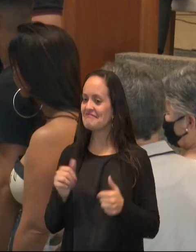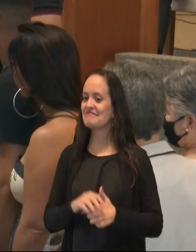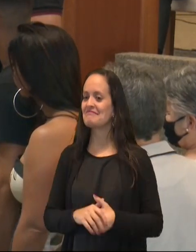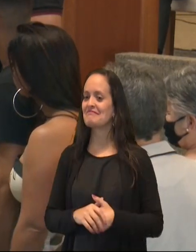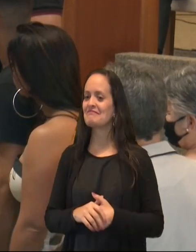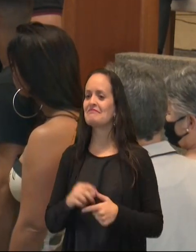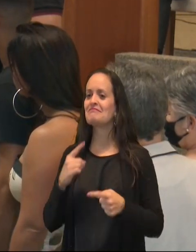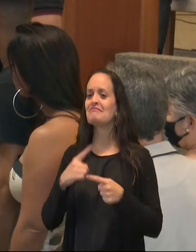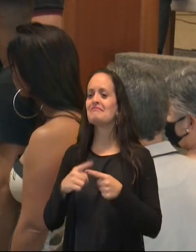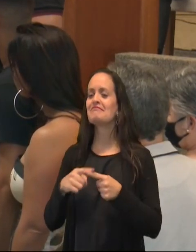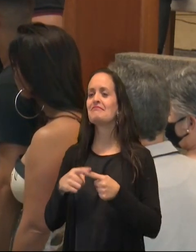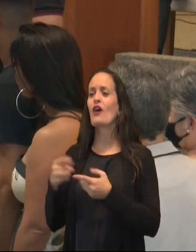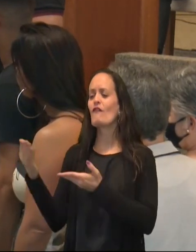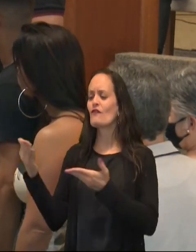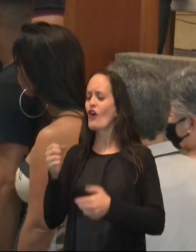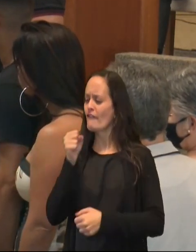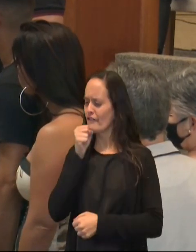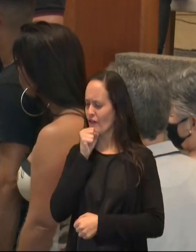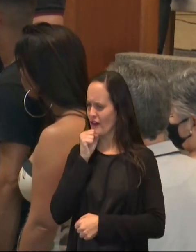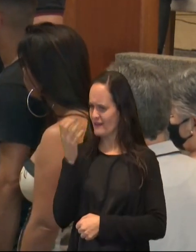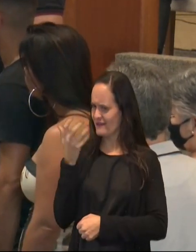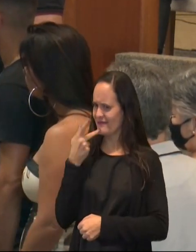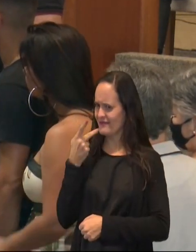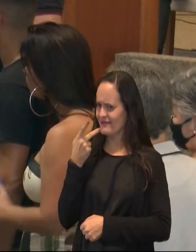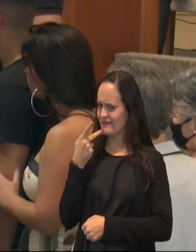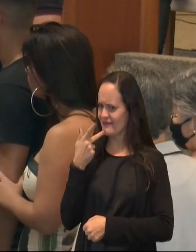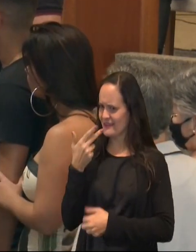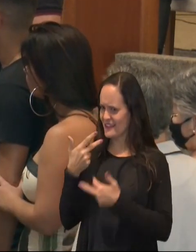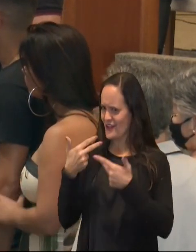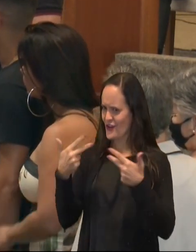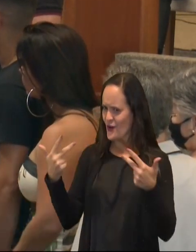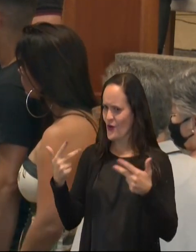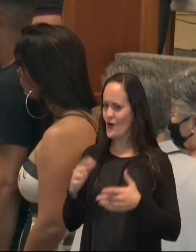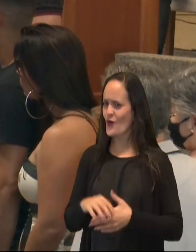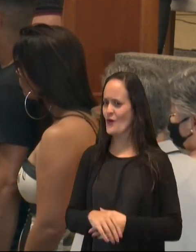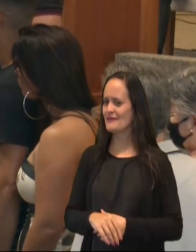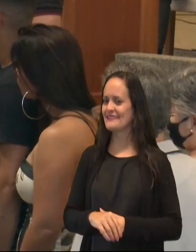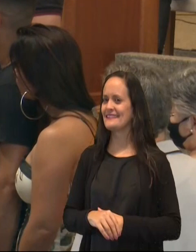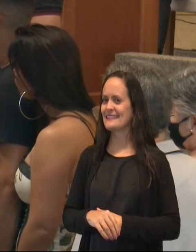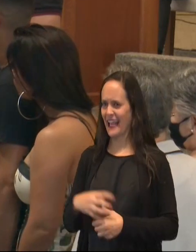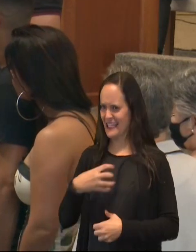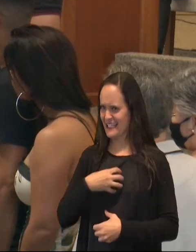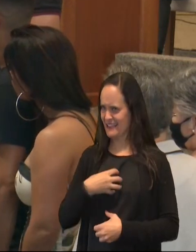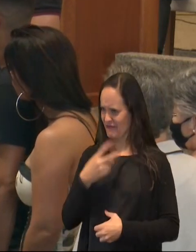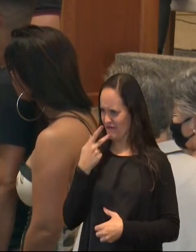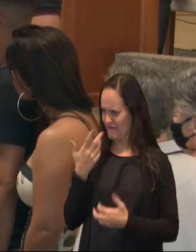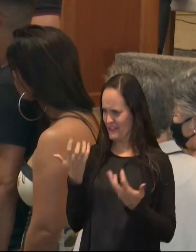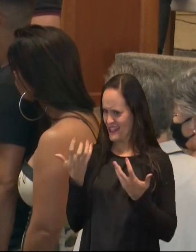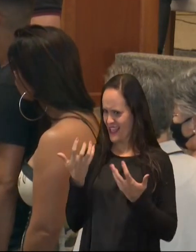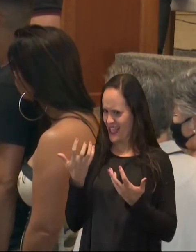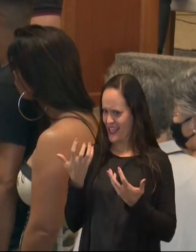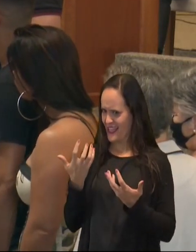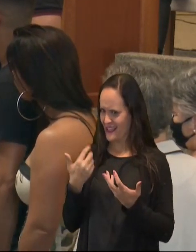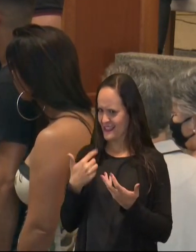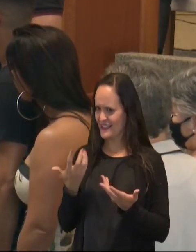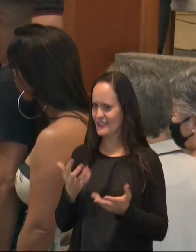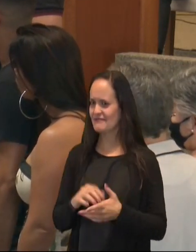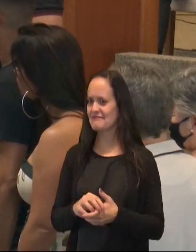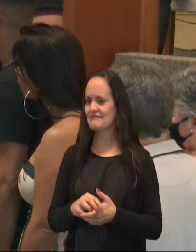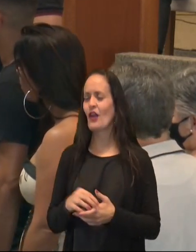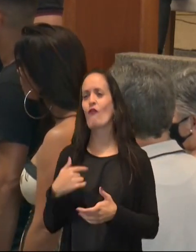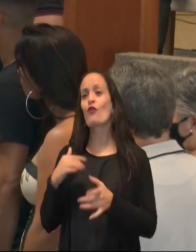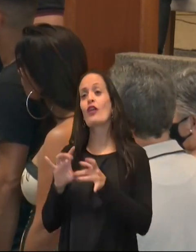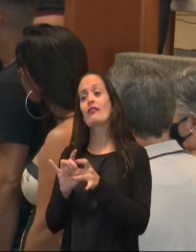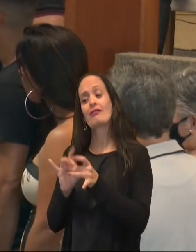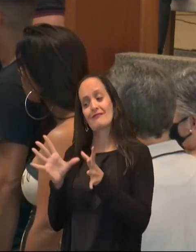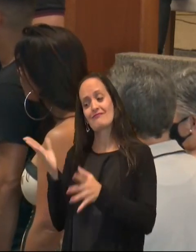palavrinha rápida no seu... Vovô, você quer o bisavô? Você quer, então, eu senti que você queria dar uma palavrinha, foi isso? Vou conceder a